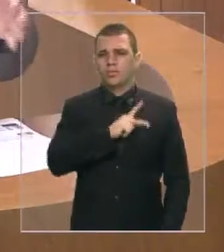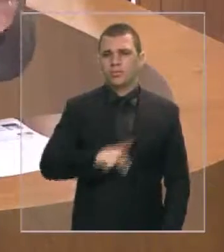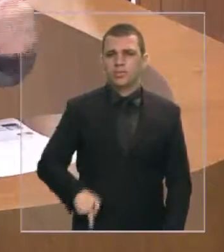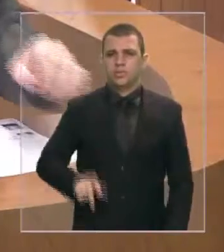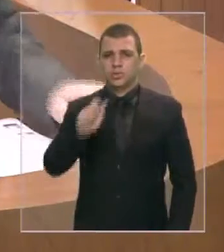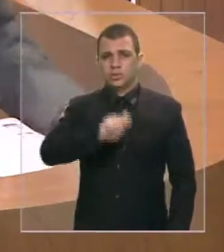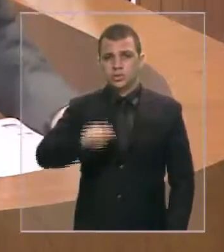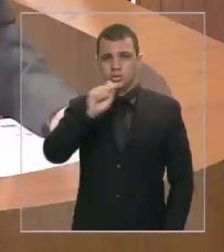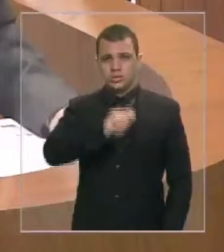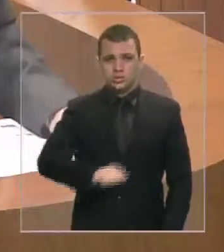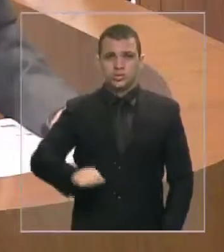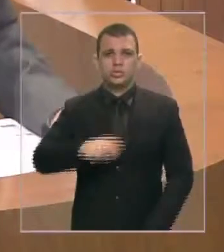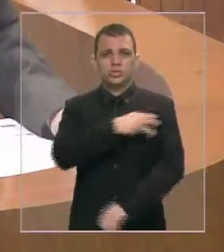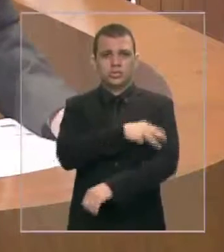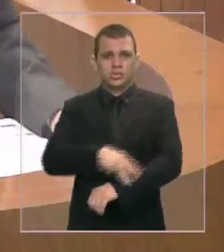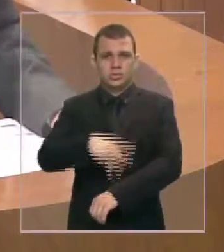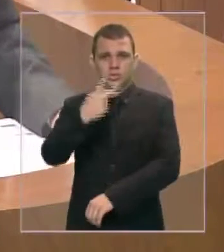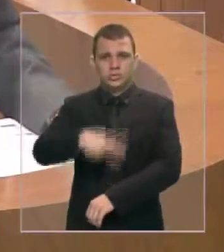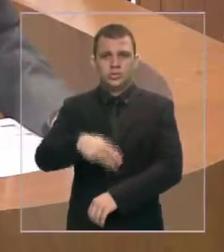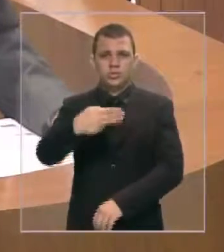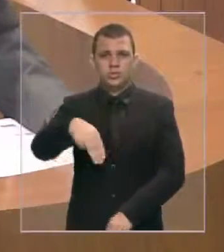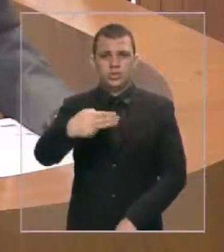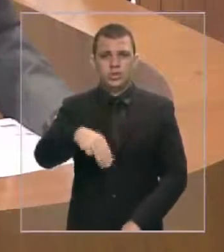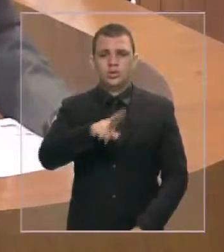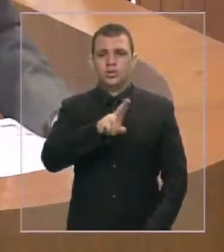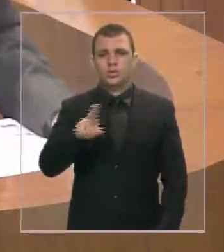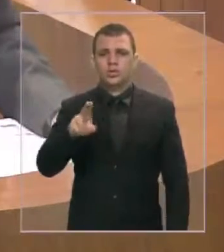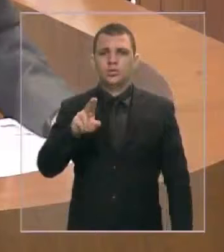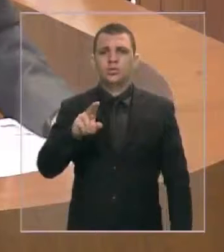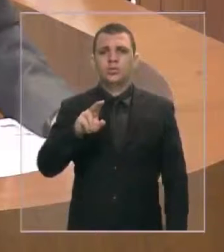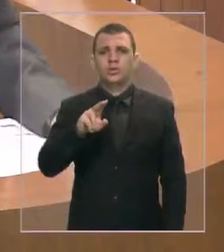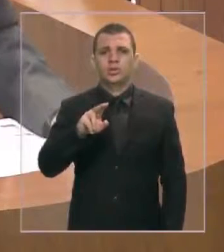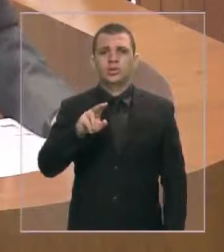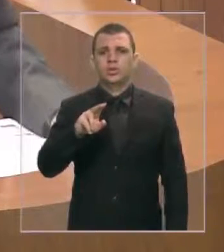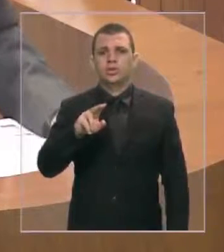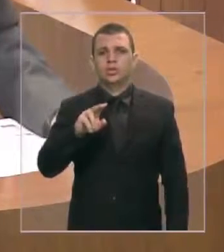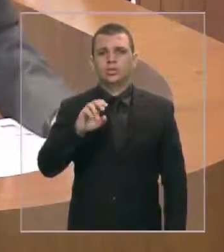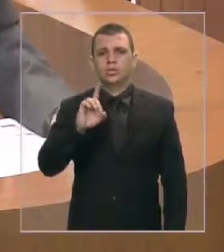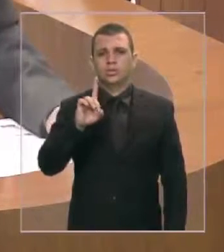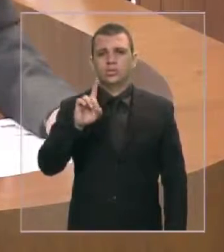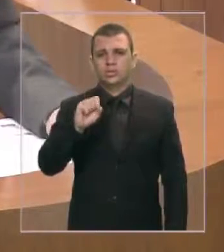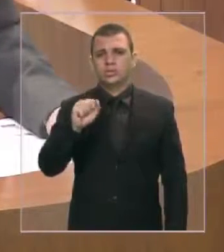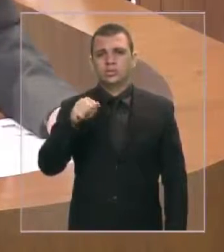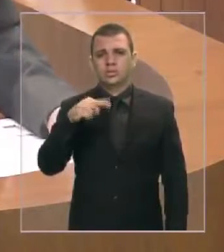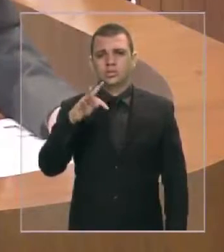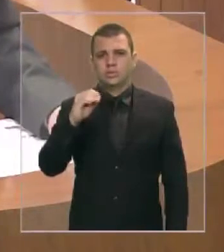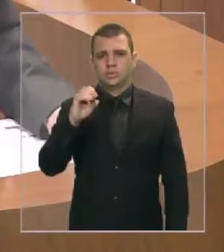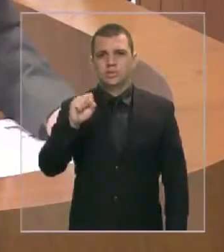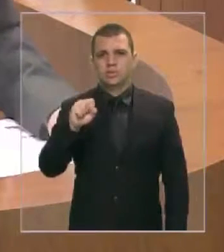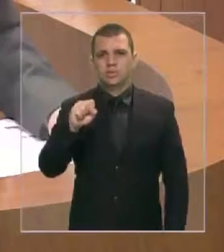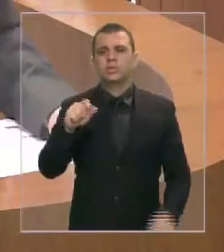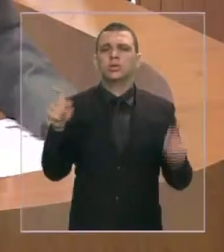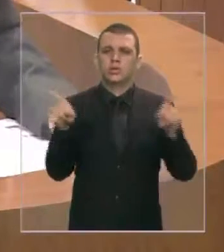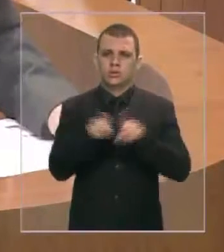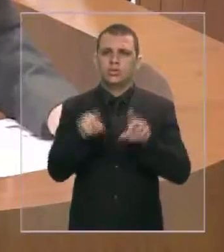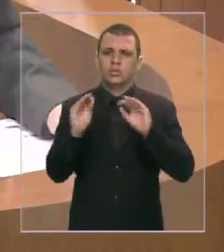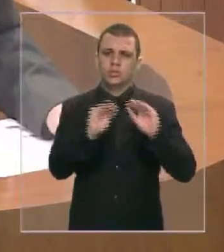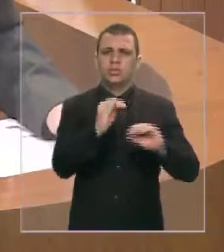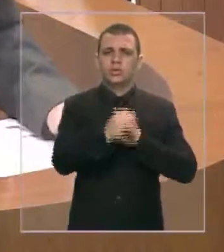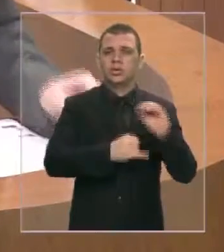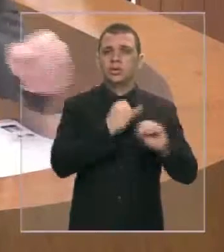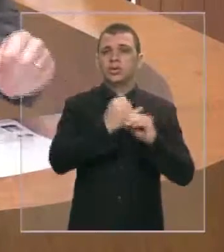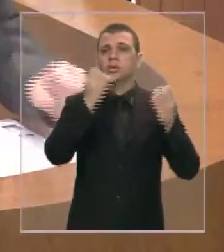se manifestou nas redes sociais e disse: serenidade e respeito pelas instituições é o que se espera de quem já